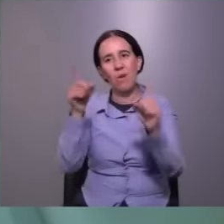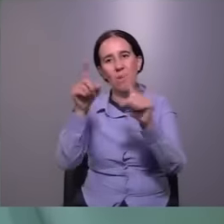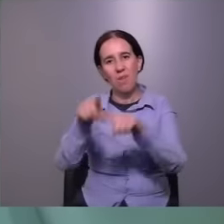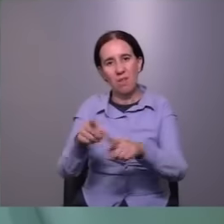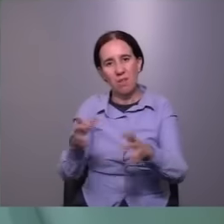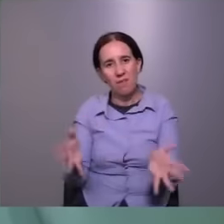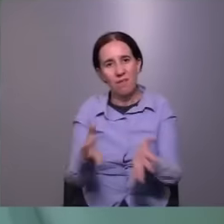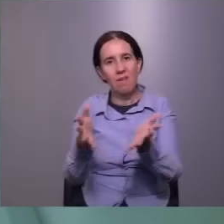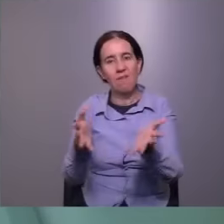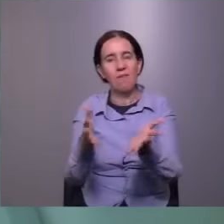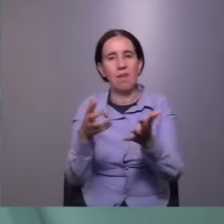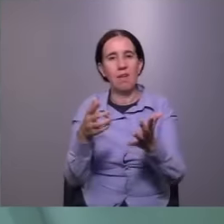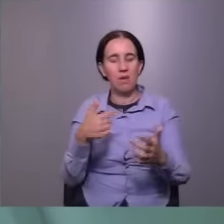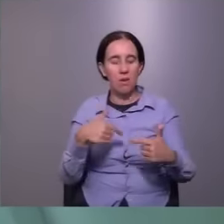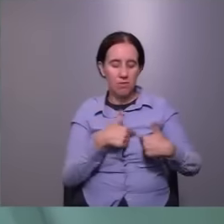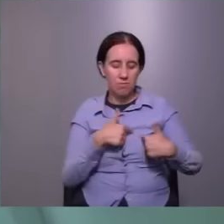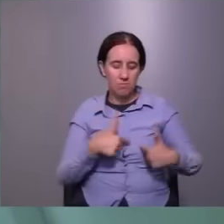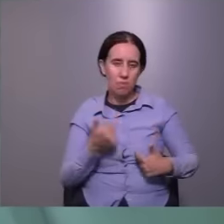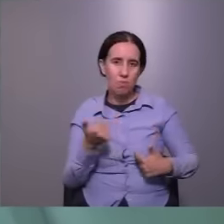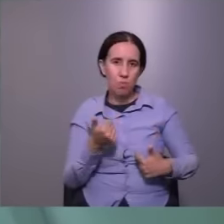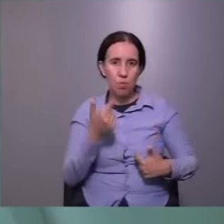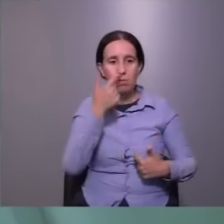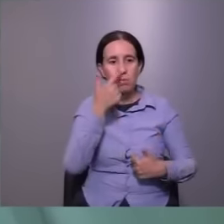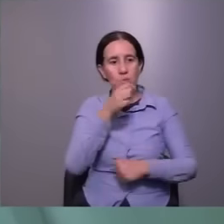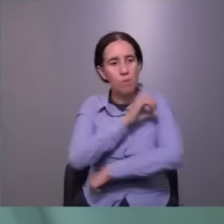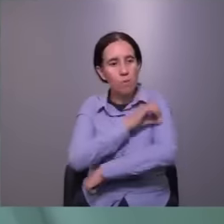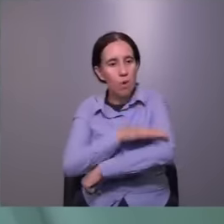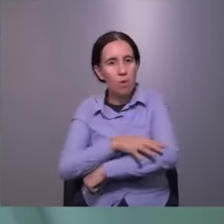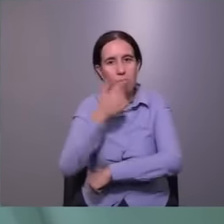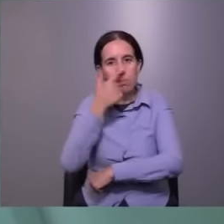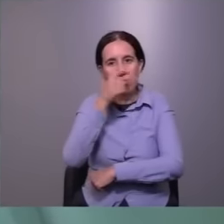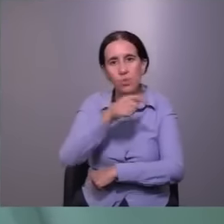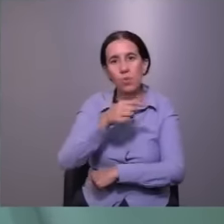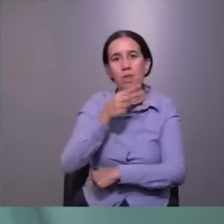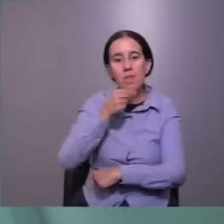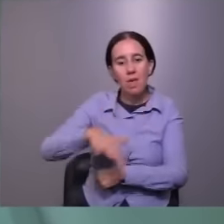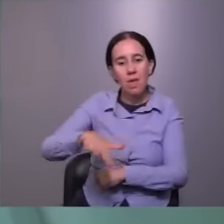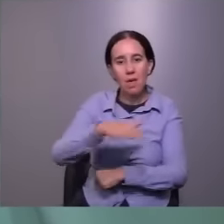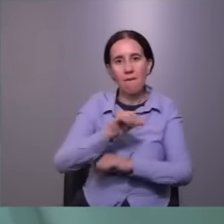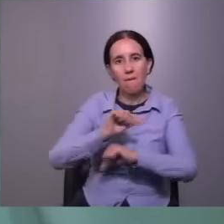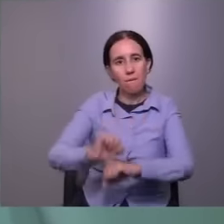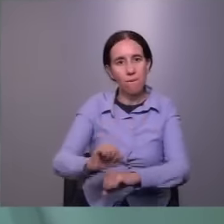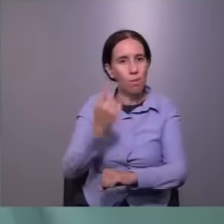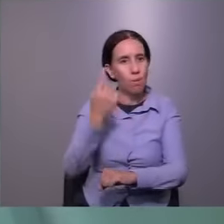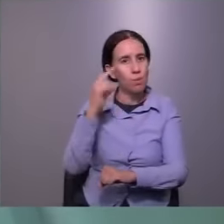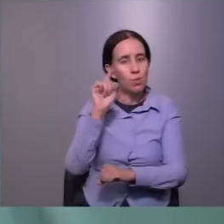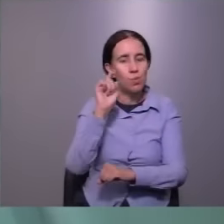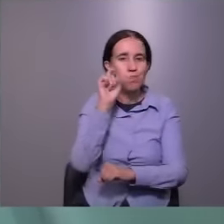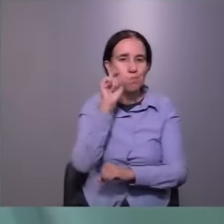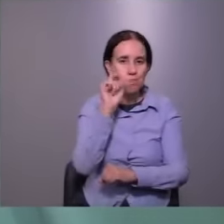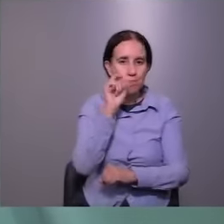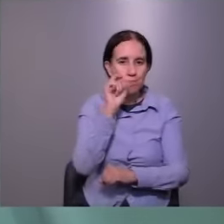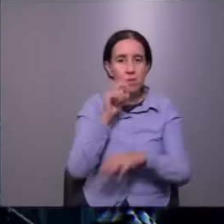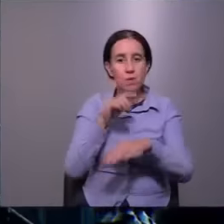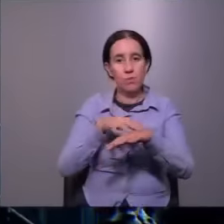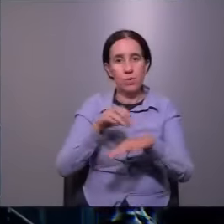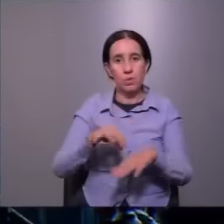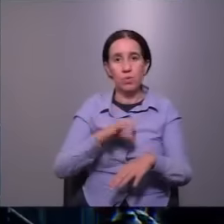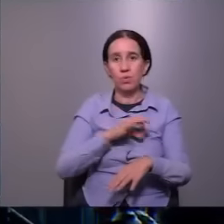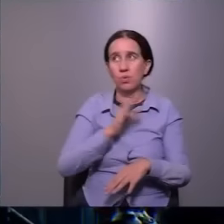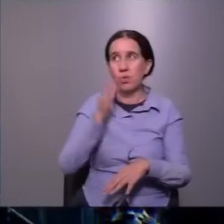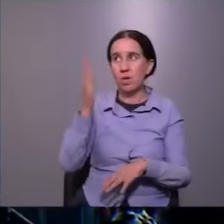feliz regresso à pátria e a nós um coração bondoso para com os pobres e